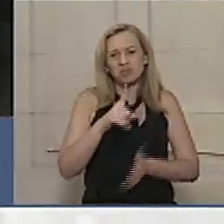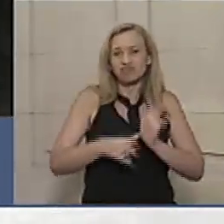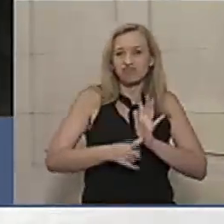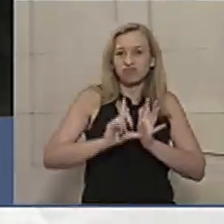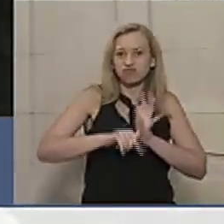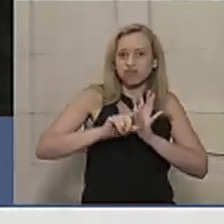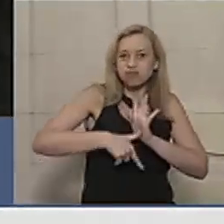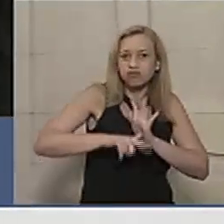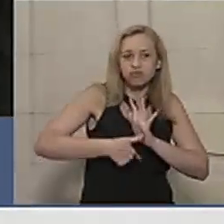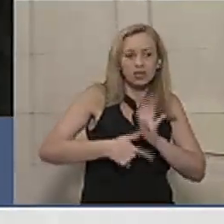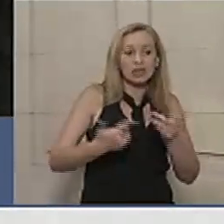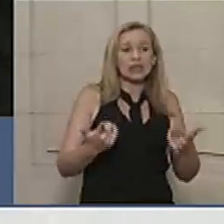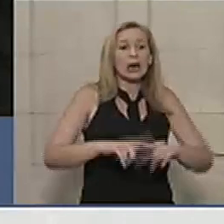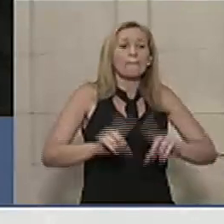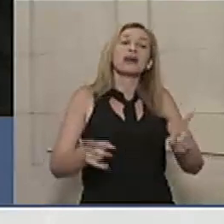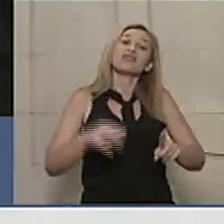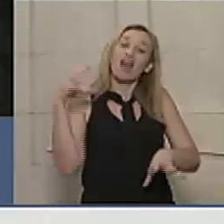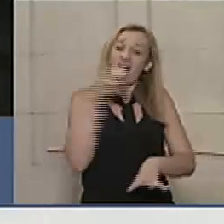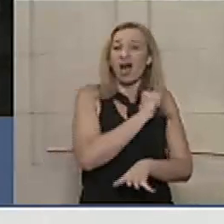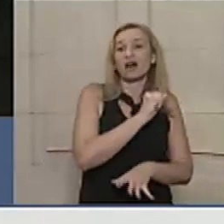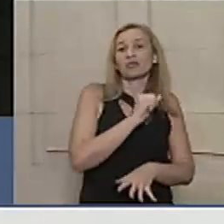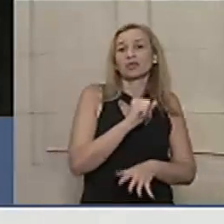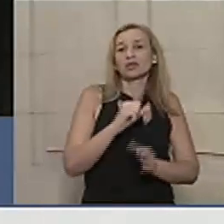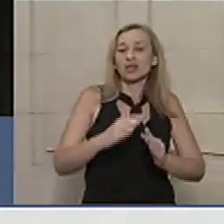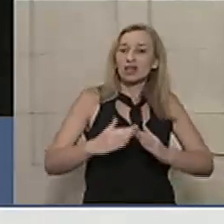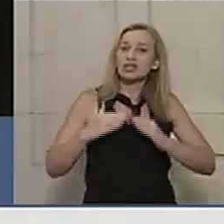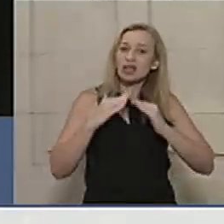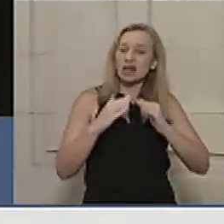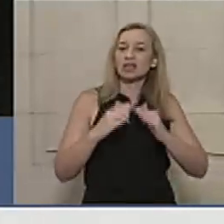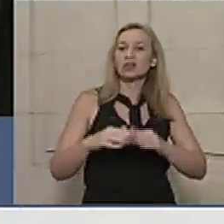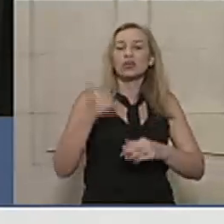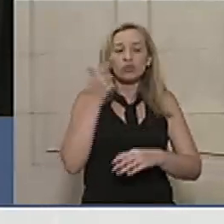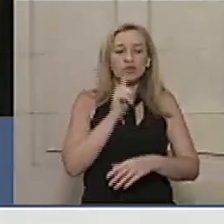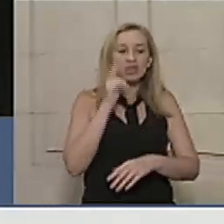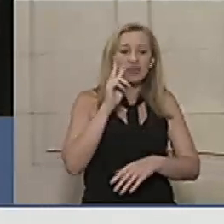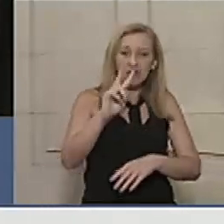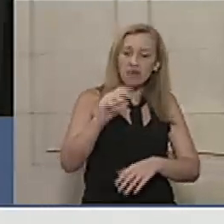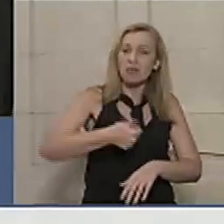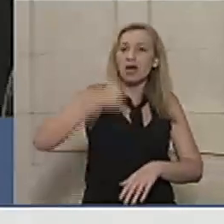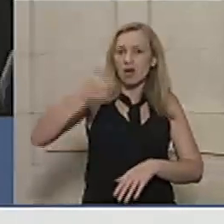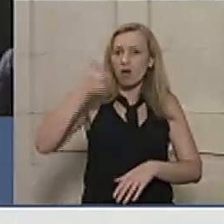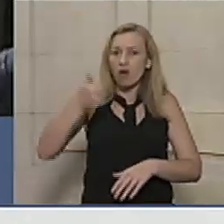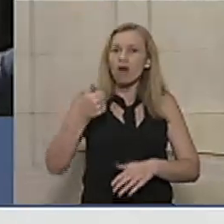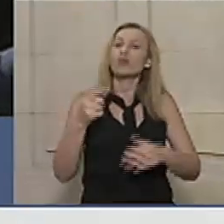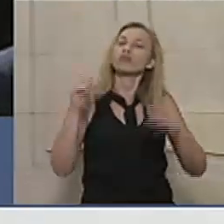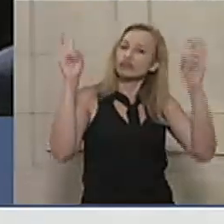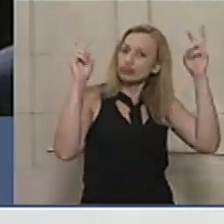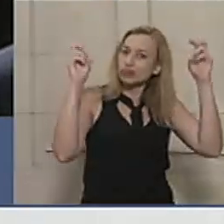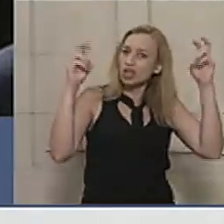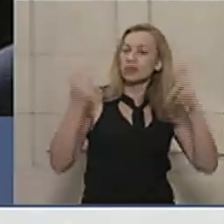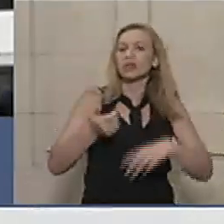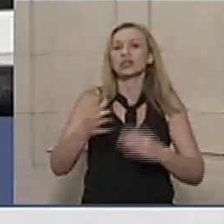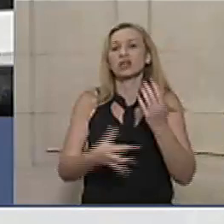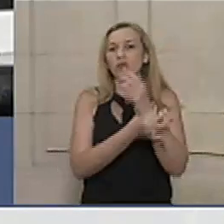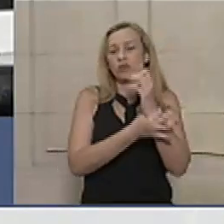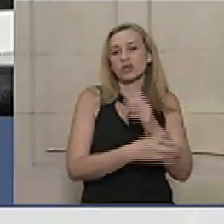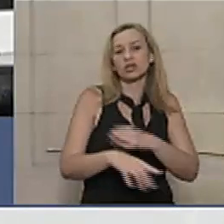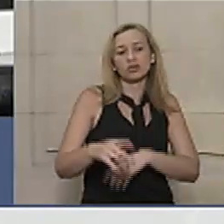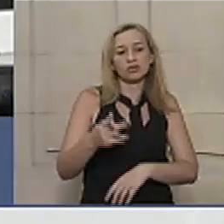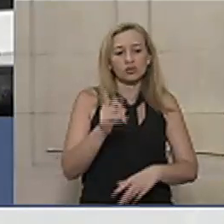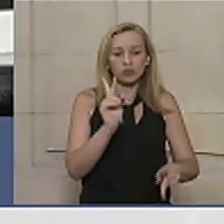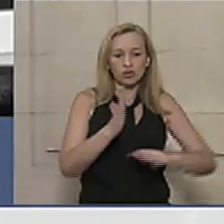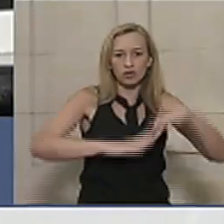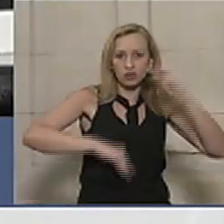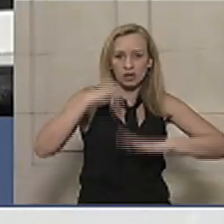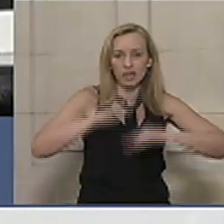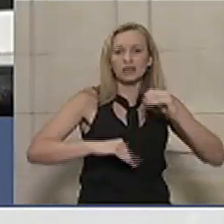atrasando. Mas é urgente que essa casa se debruce sobre esse tema para garantir a segurança e a vida desses profissionais. Obrigado. Okay. Quarta-feira